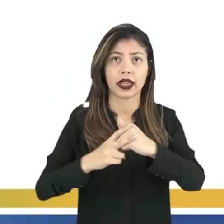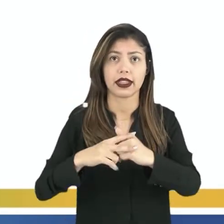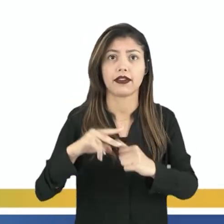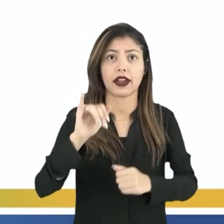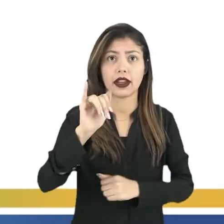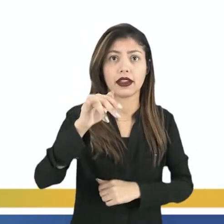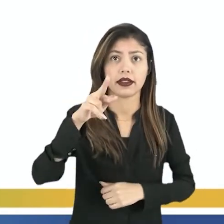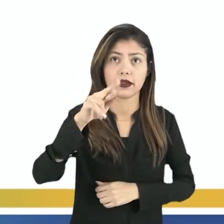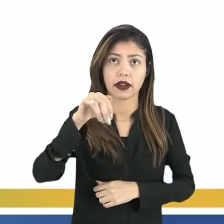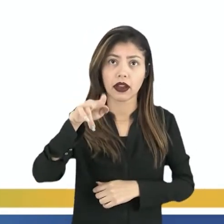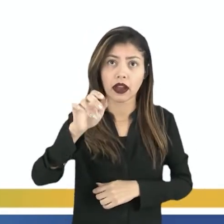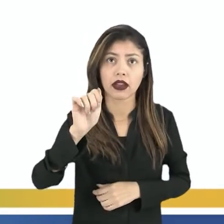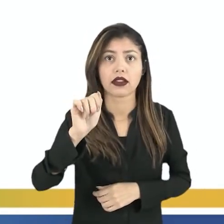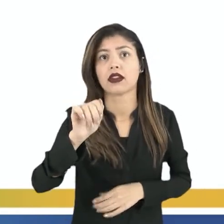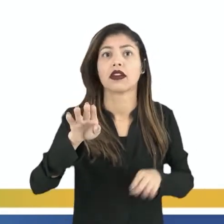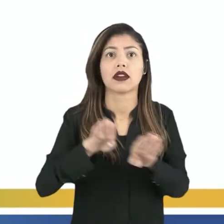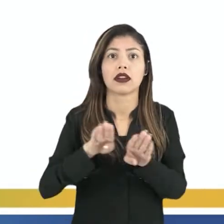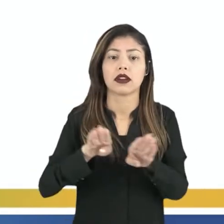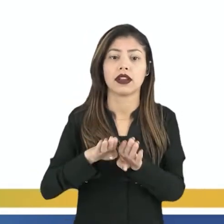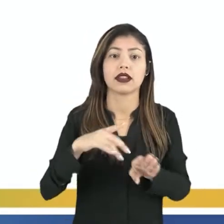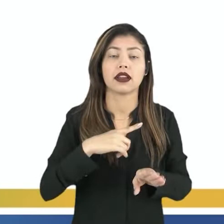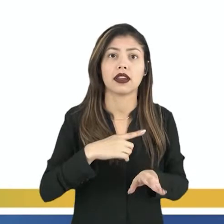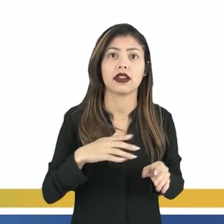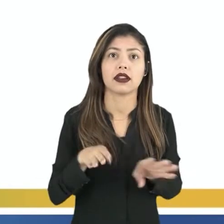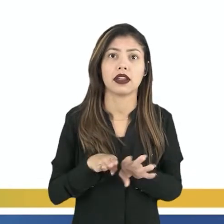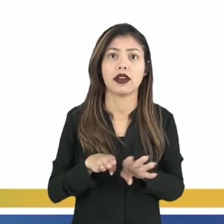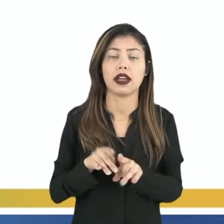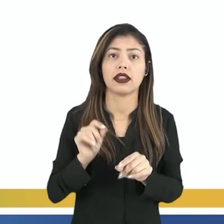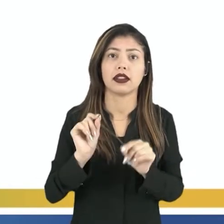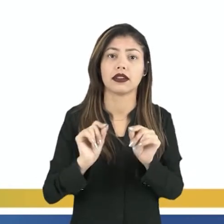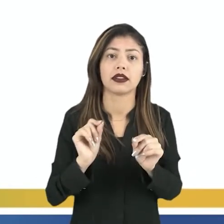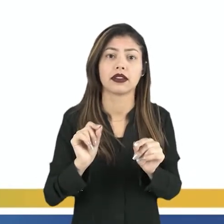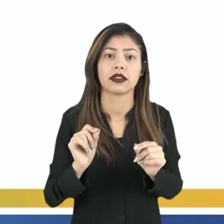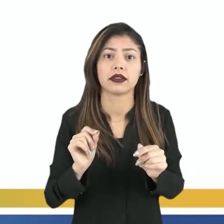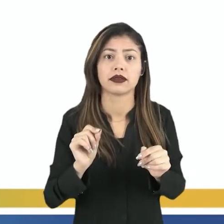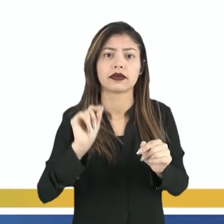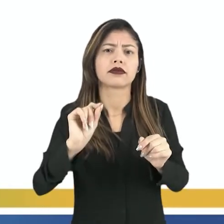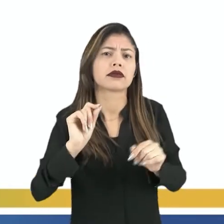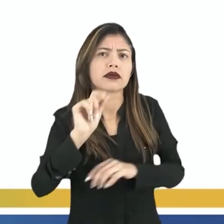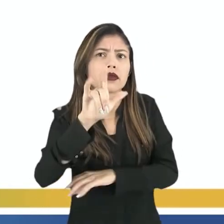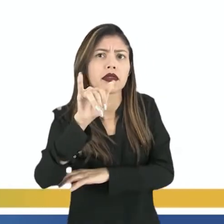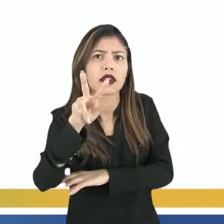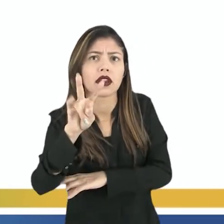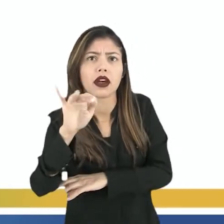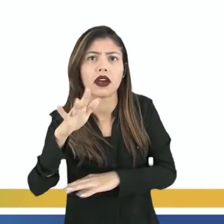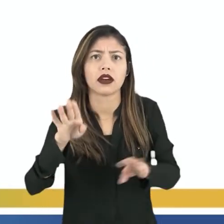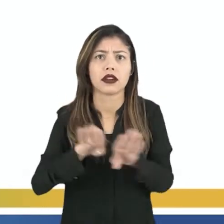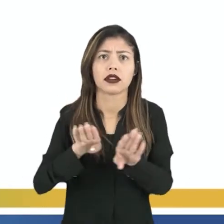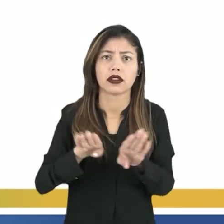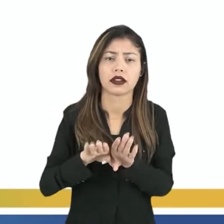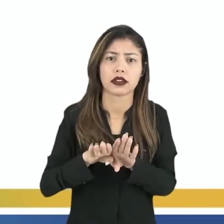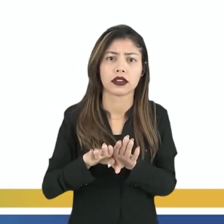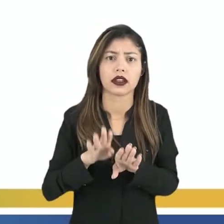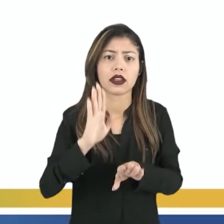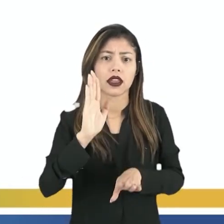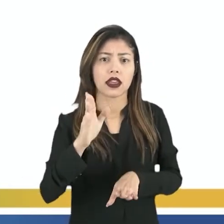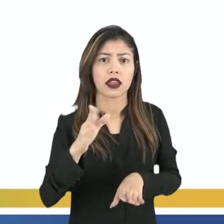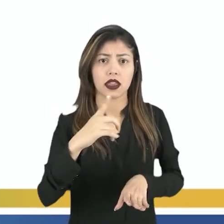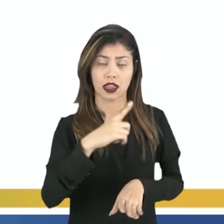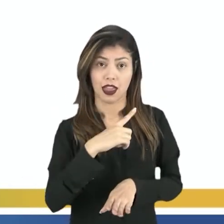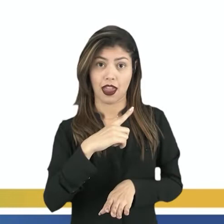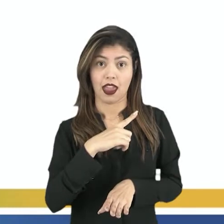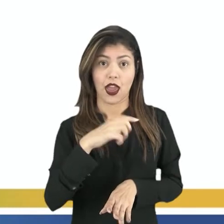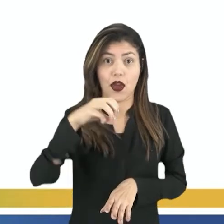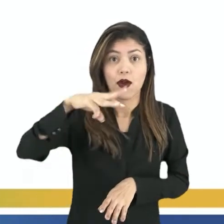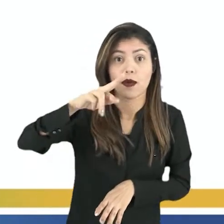significa andar, fica riding, sem o "é", andando. Live, morar ou viver, living, morando